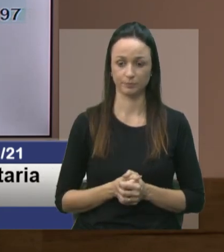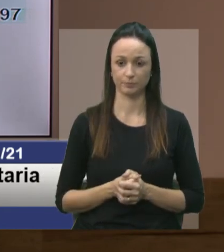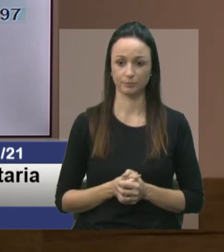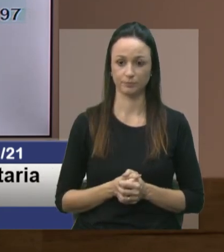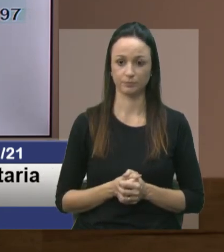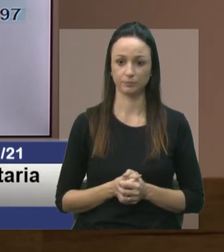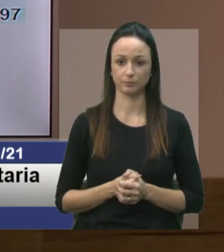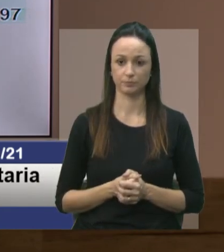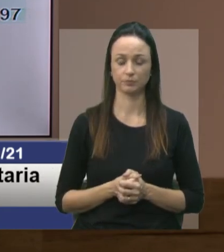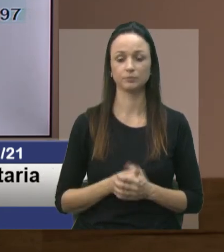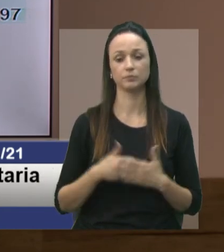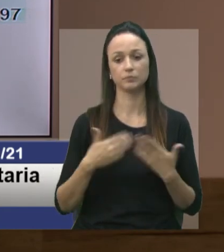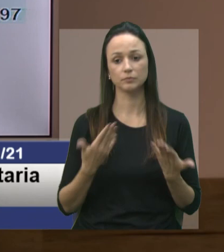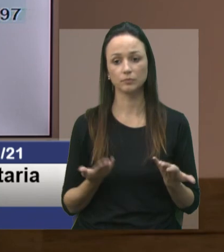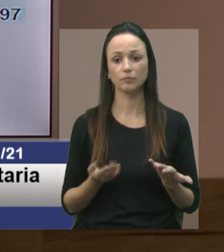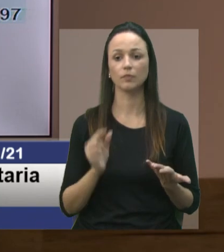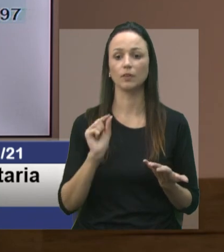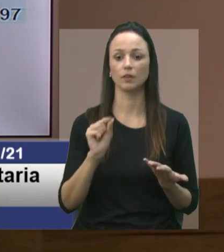ou seja,